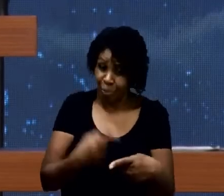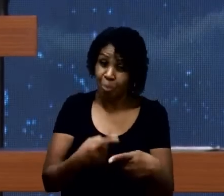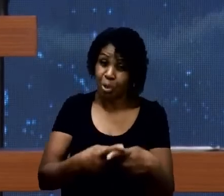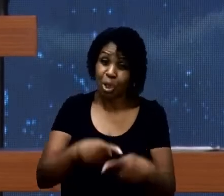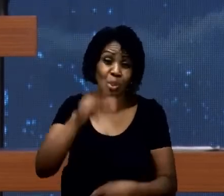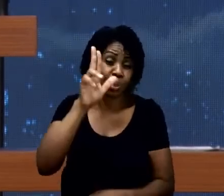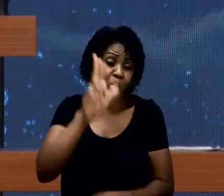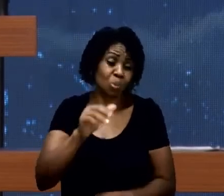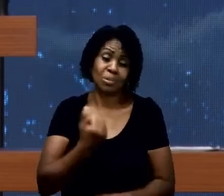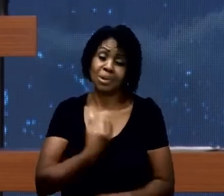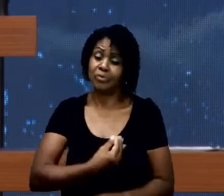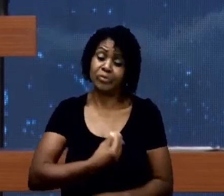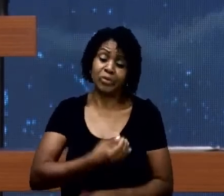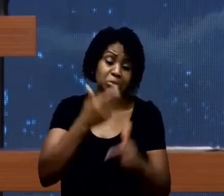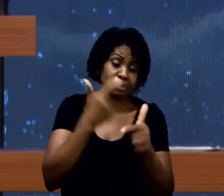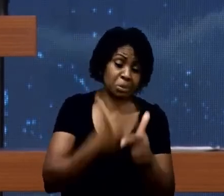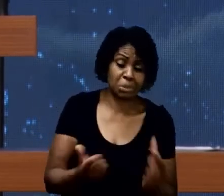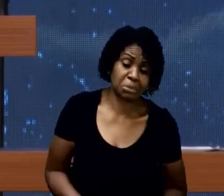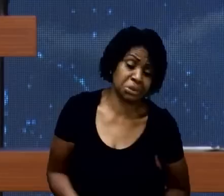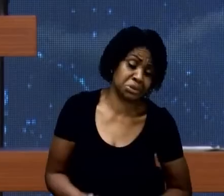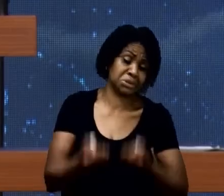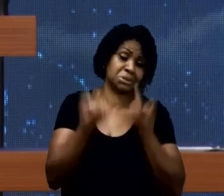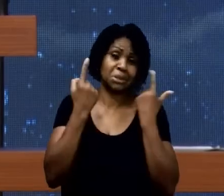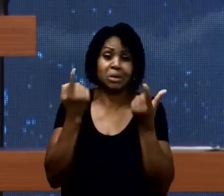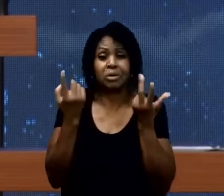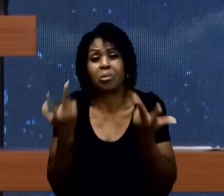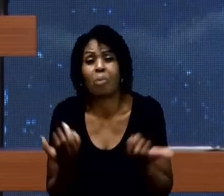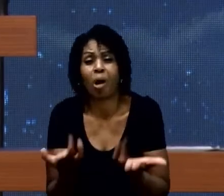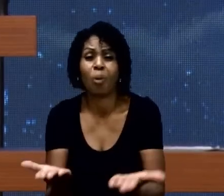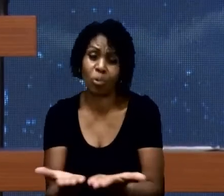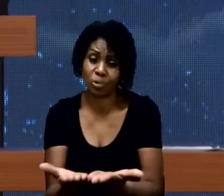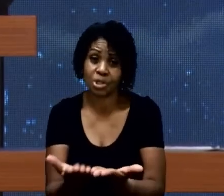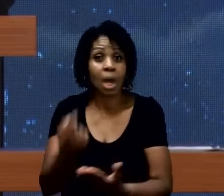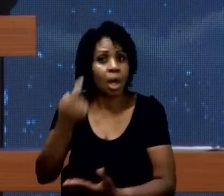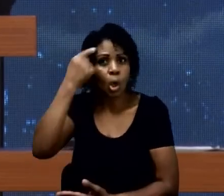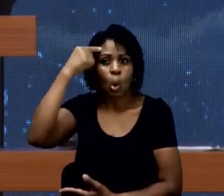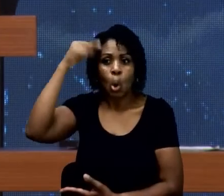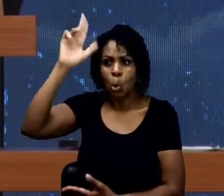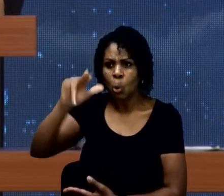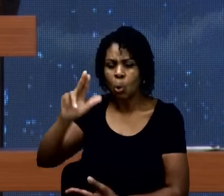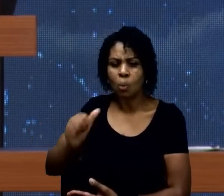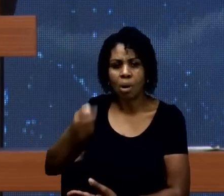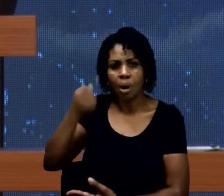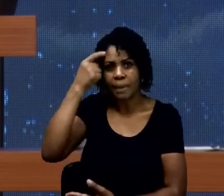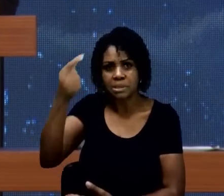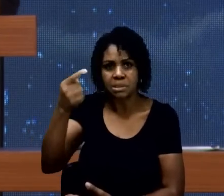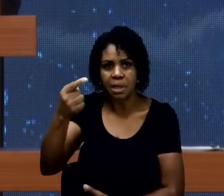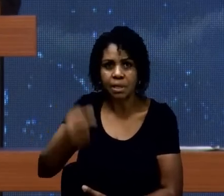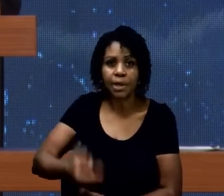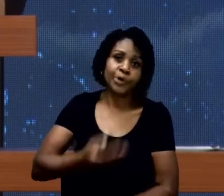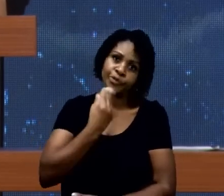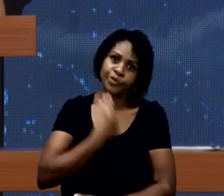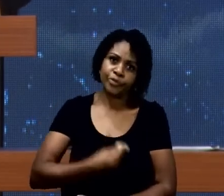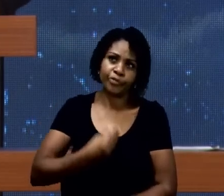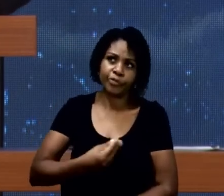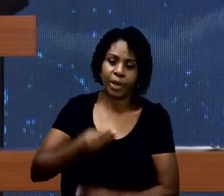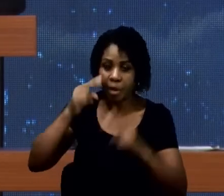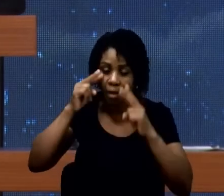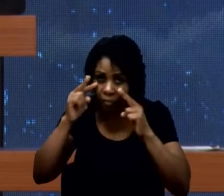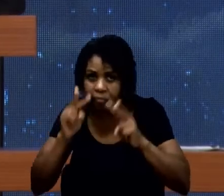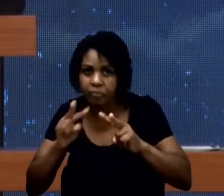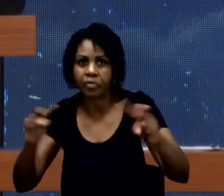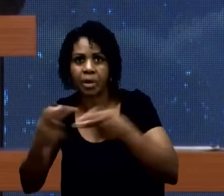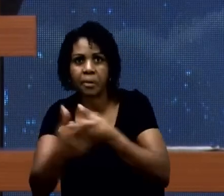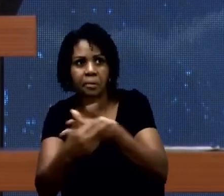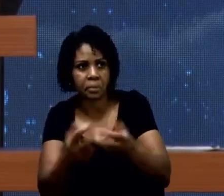quanto esse. Eu nunca pensei que eu iria viver para ver, ou ouvir, as coisas que eu estou vendo, as